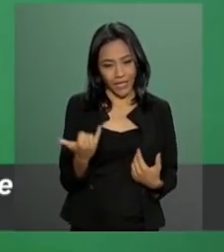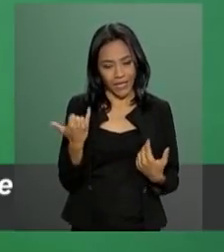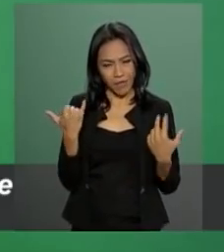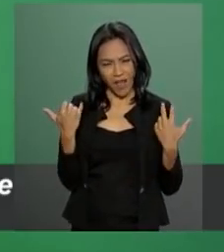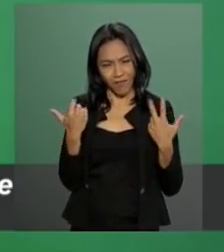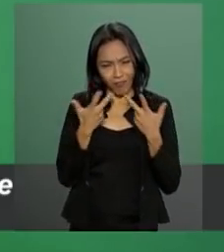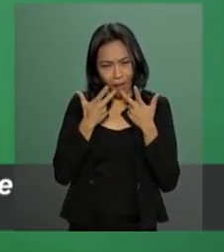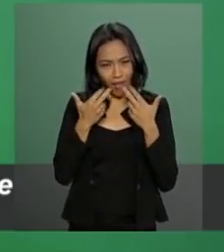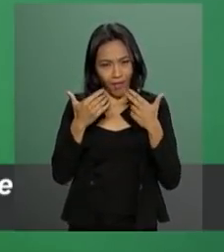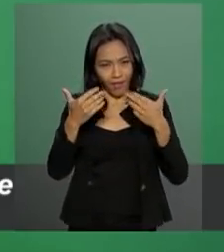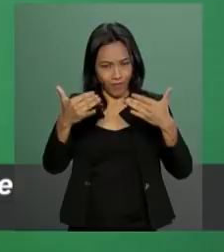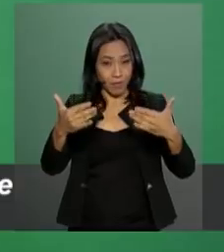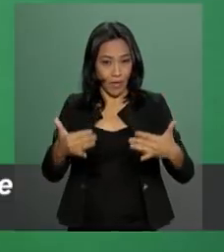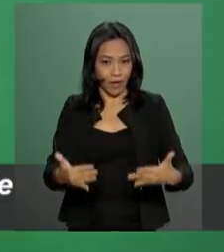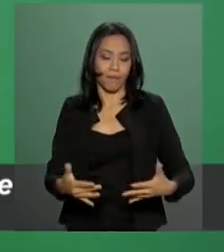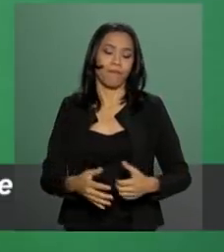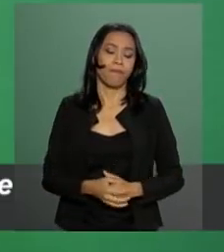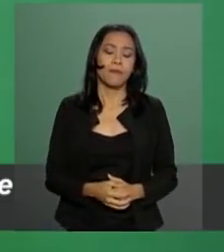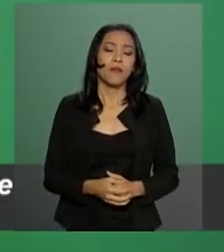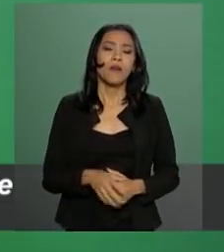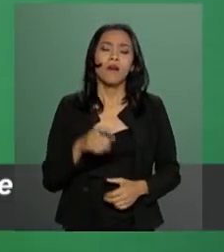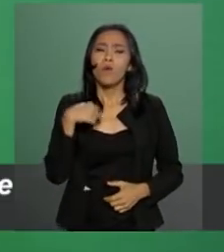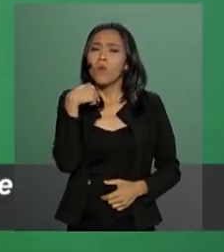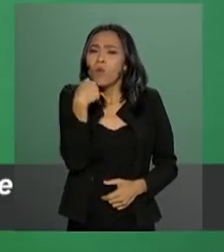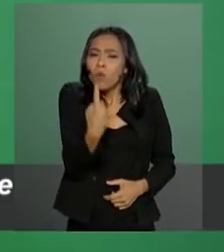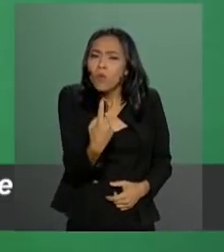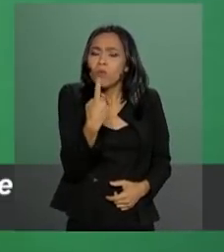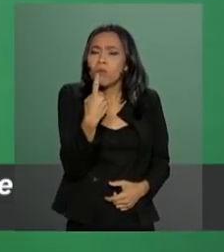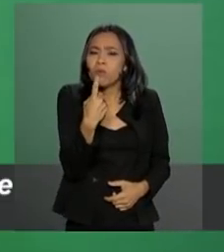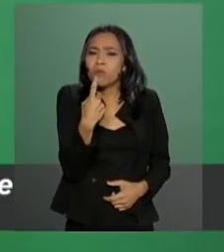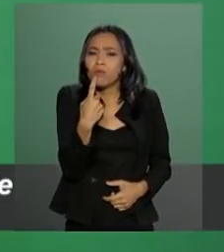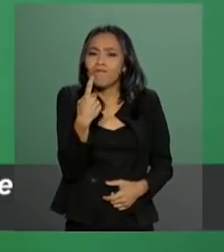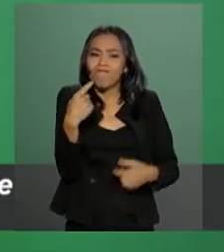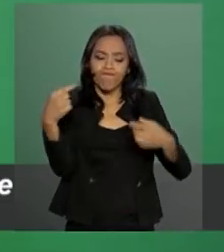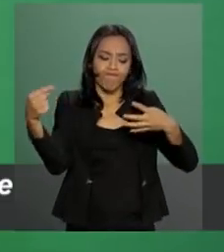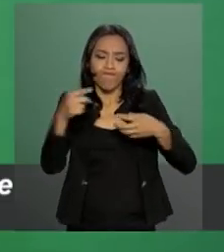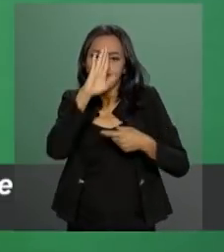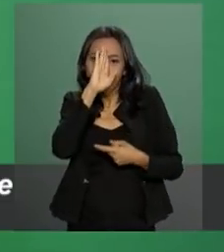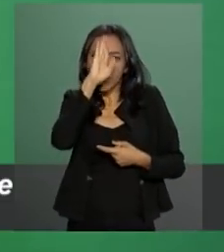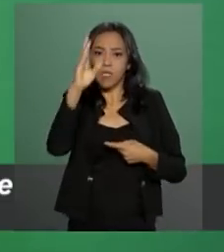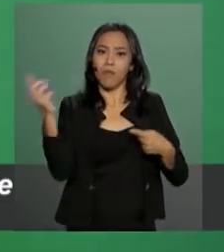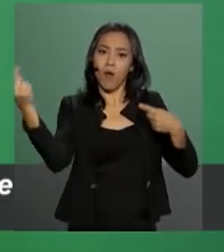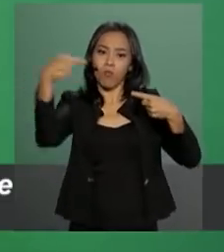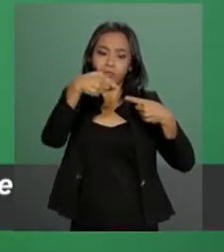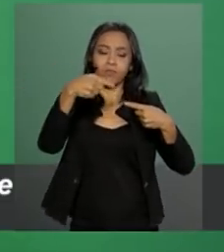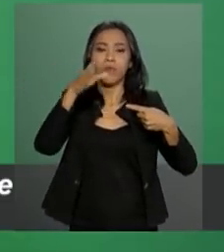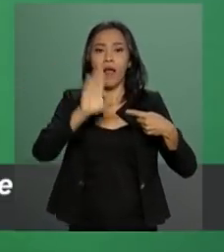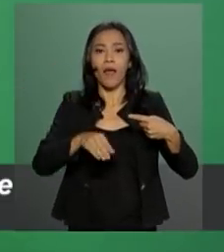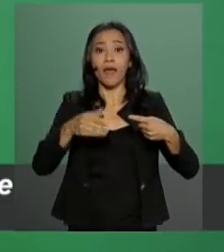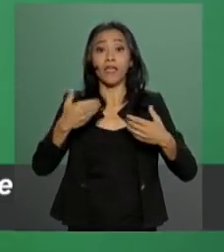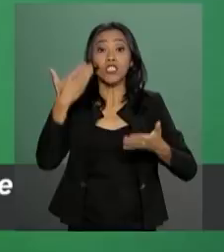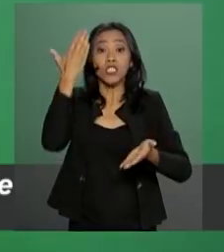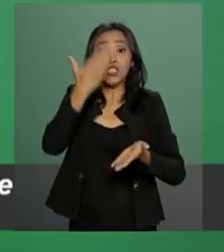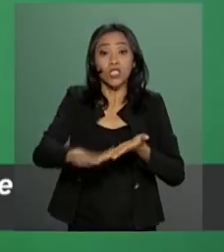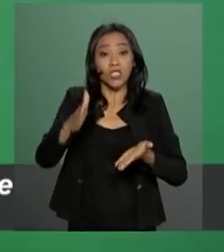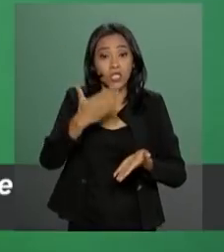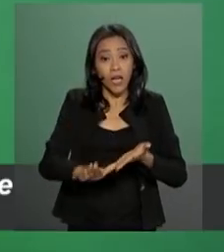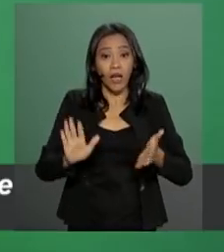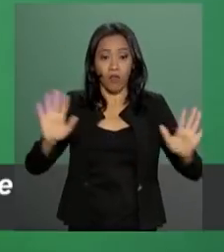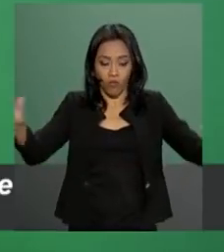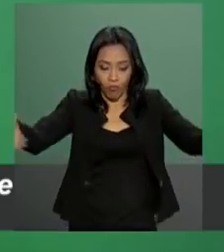né vocês sabem que um dos pontos principais do nosso governo foi exatamente a de centralização das